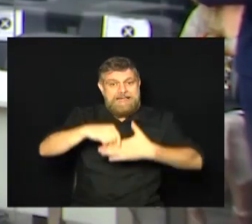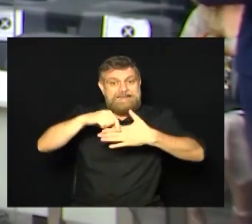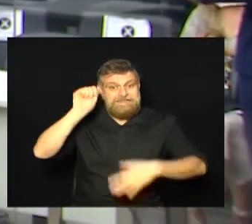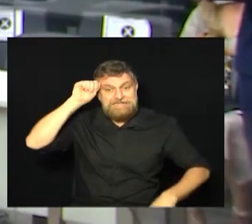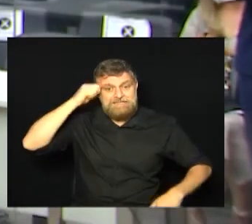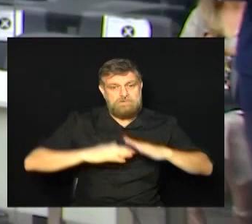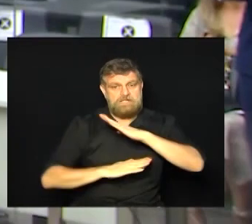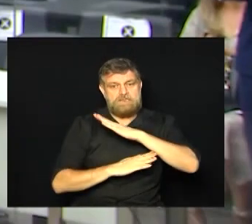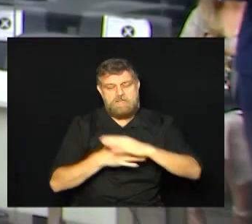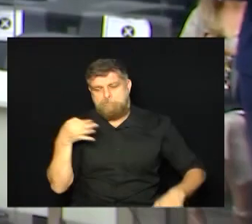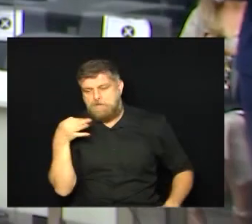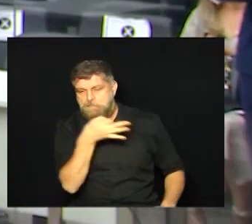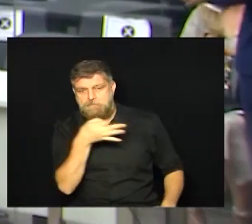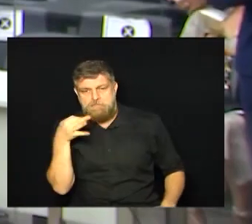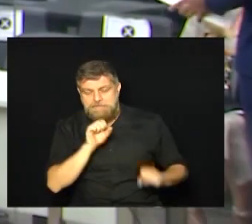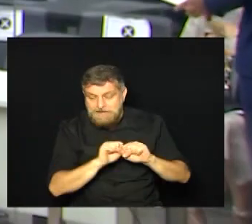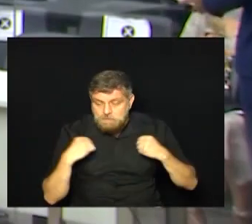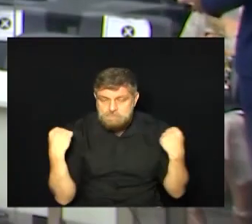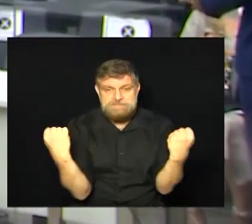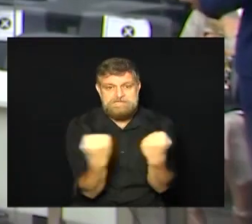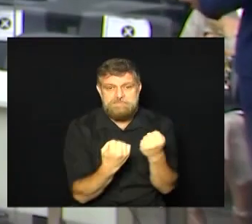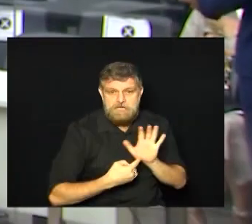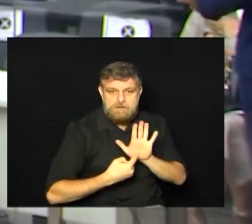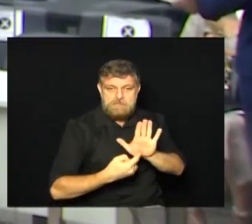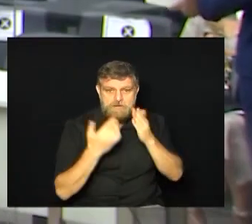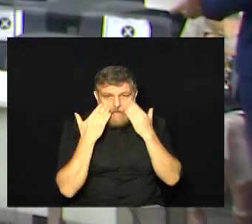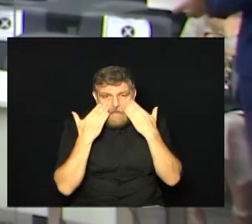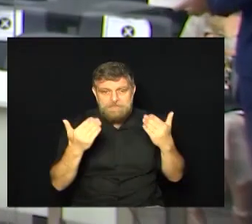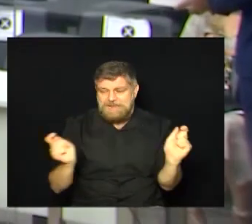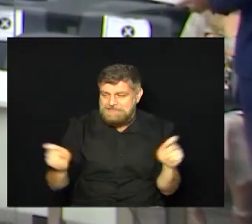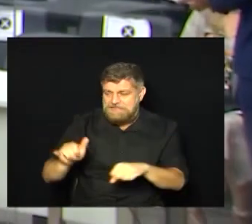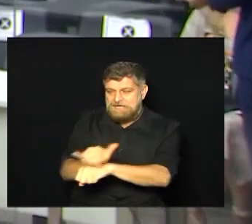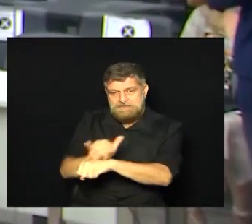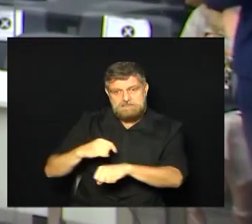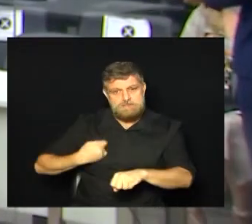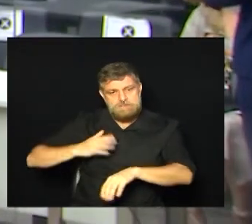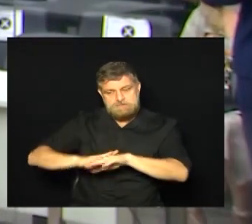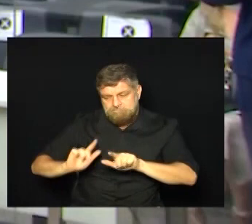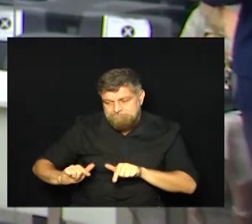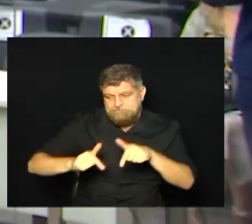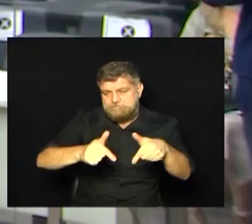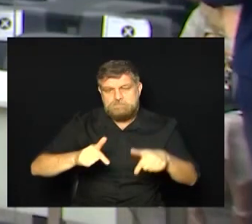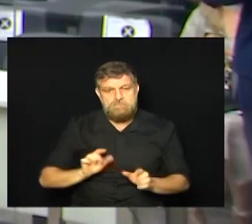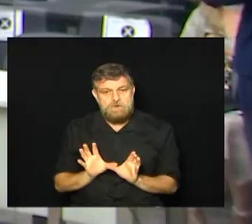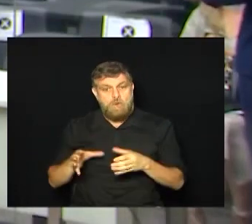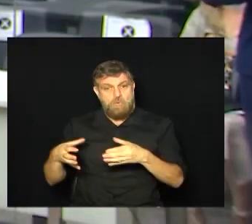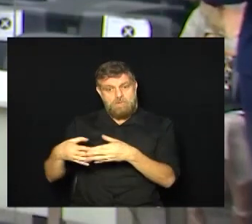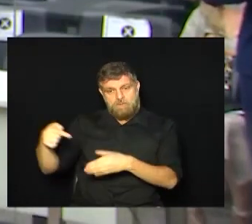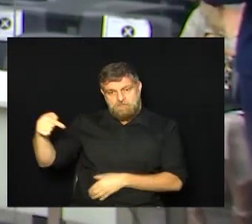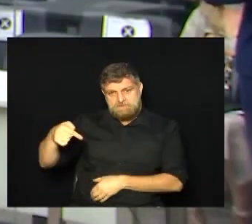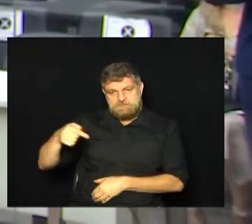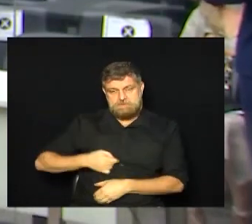da Câmara para fazer um seminário e apresentar o que é possível a gente fazer. Teve uma comissão